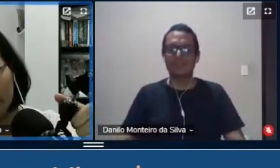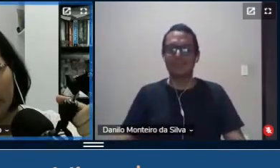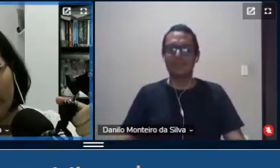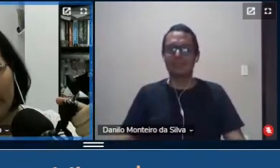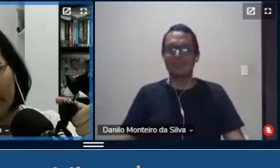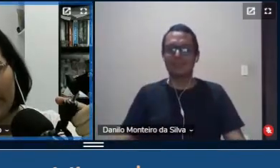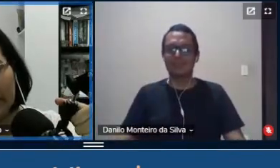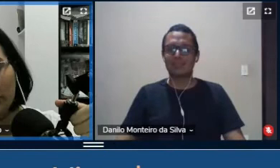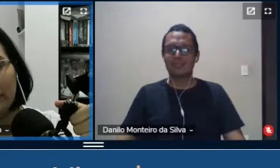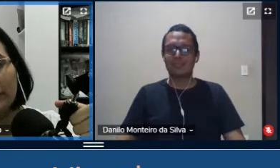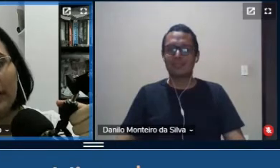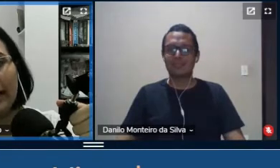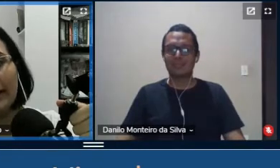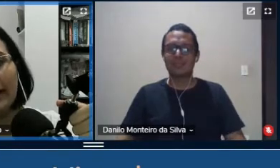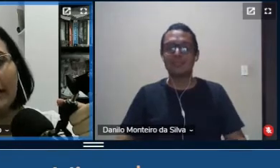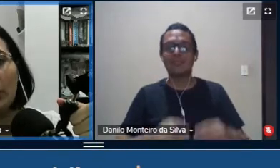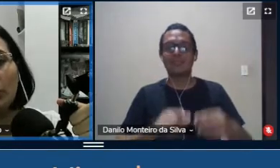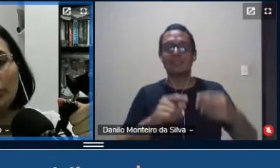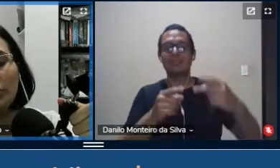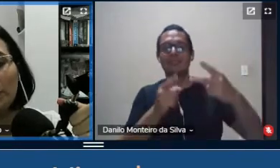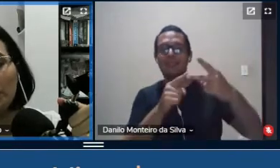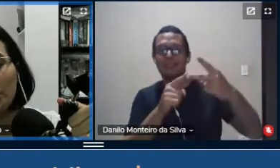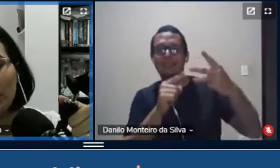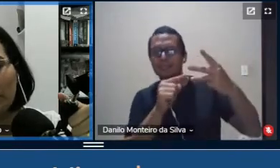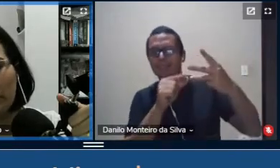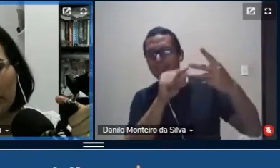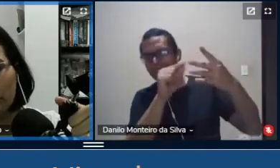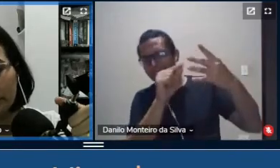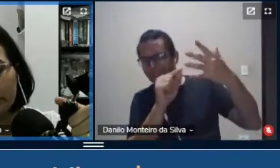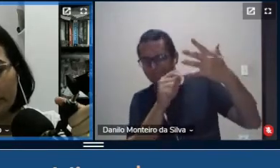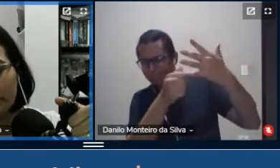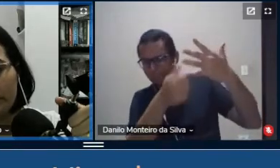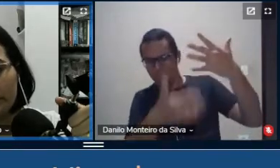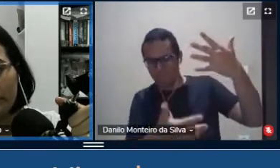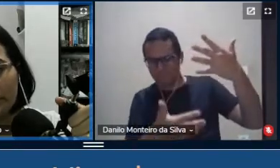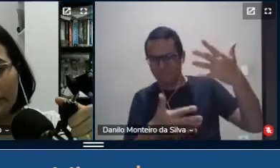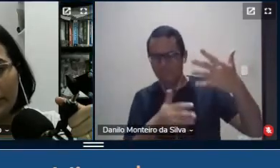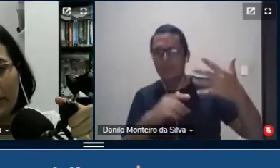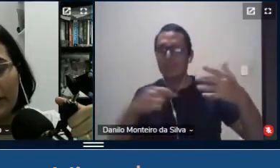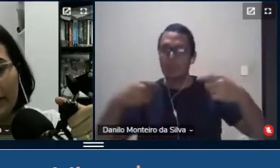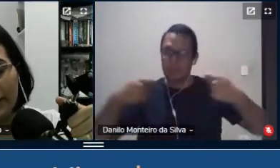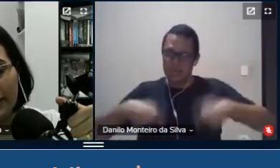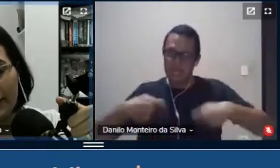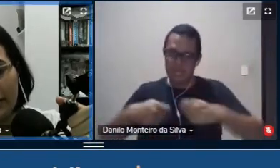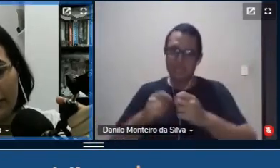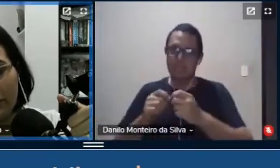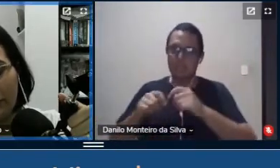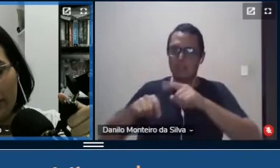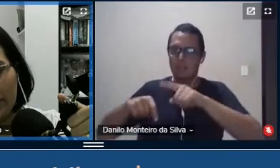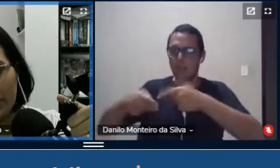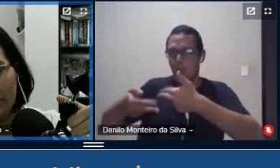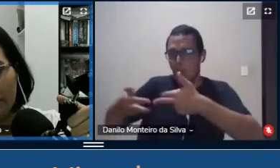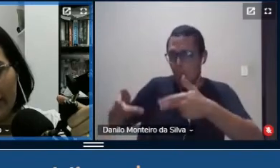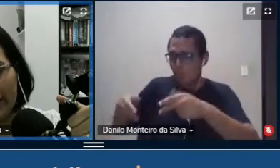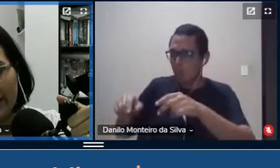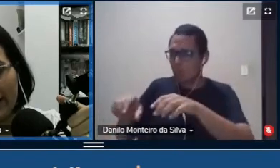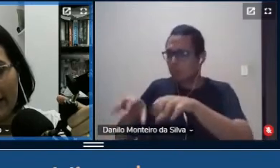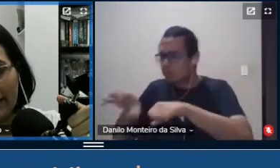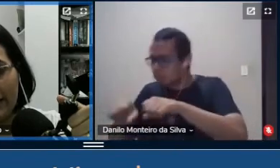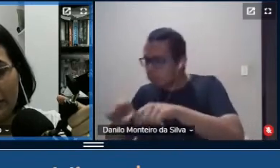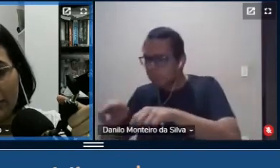Os outros ensaios requerem outros tipos de equipamento. E aí, conforme a gente